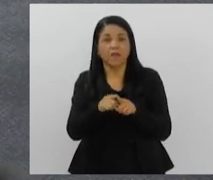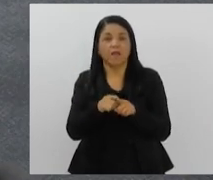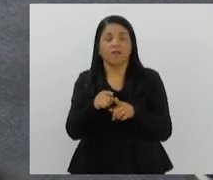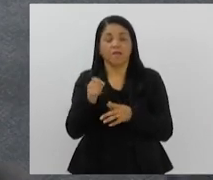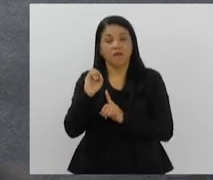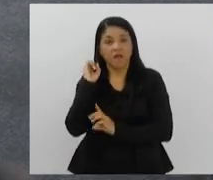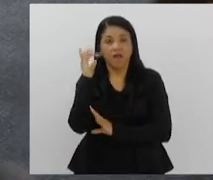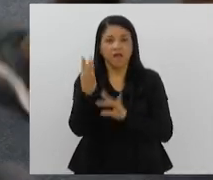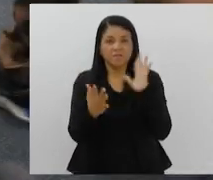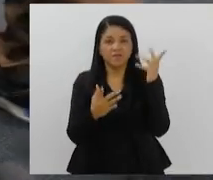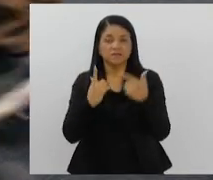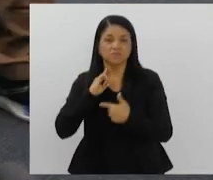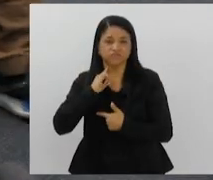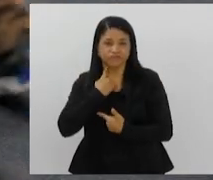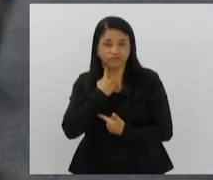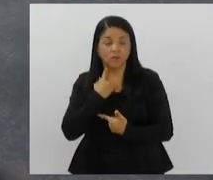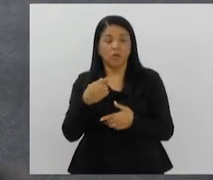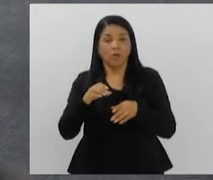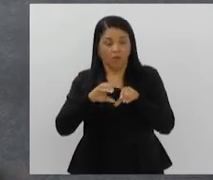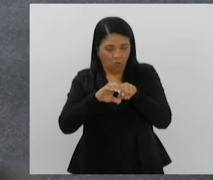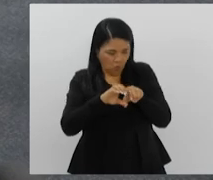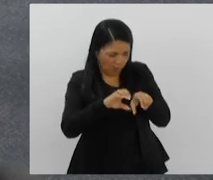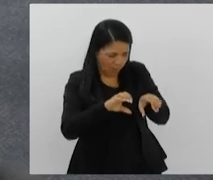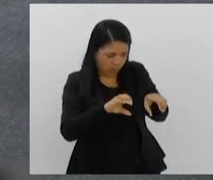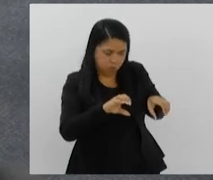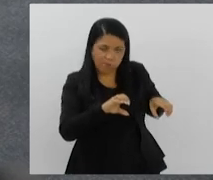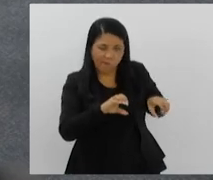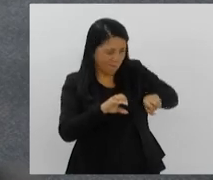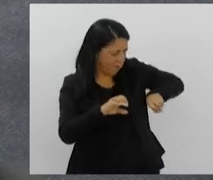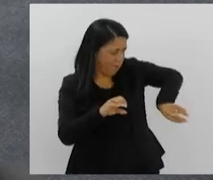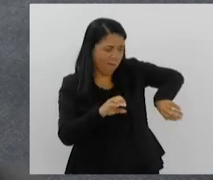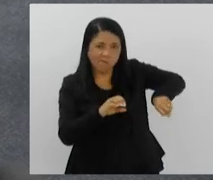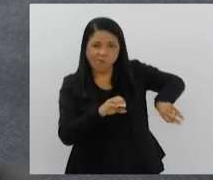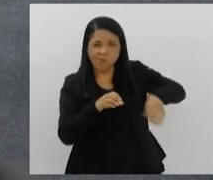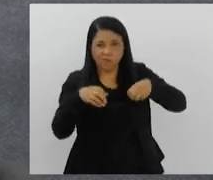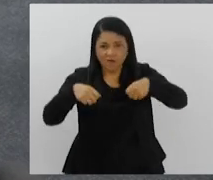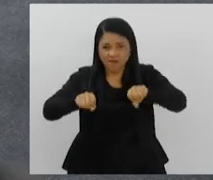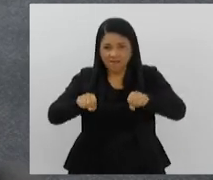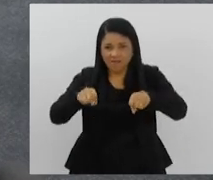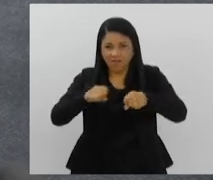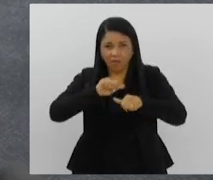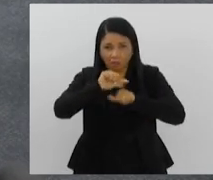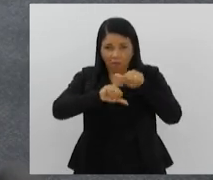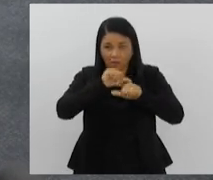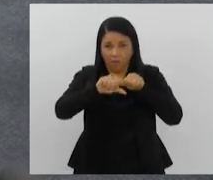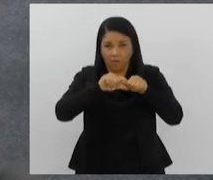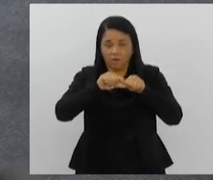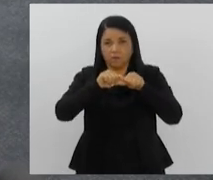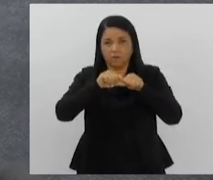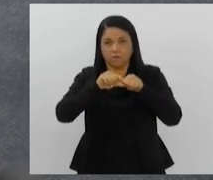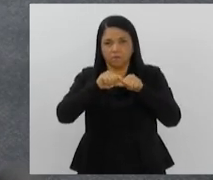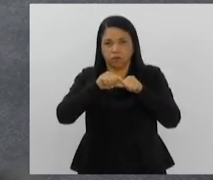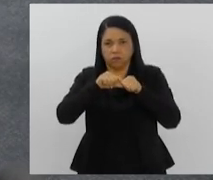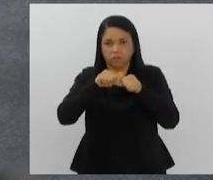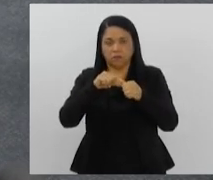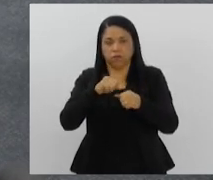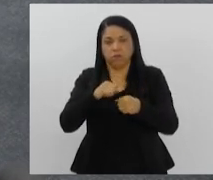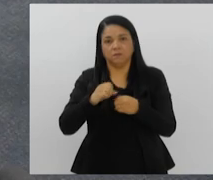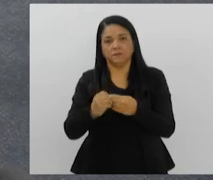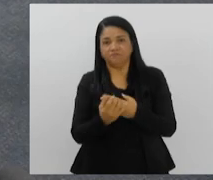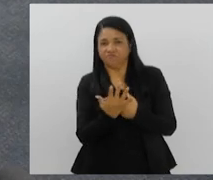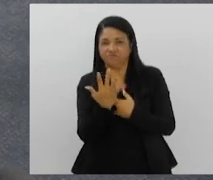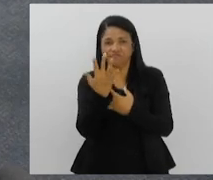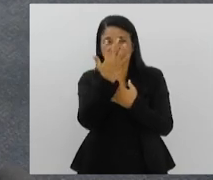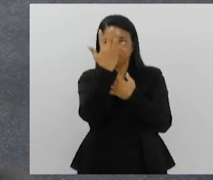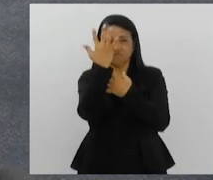ambiental. Vês que o cano de descarga adulterado, ele emite maior quantidade de poluentes